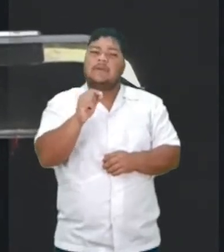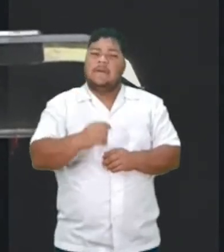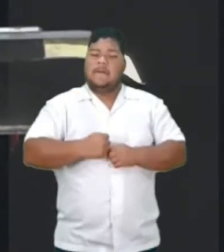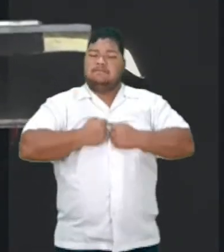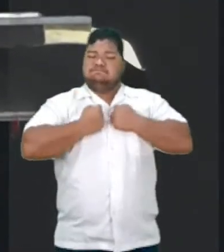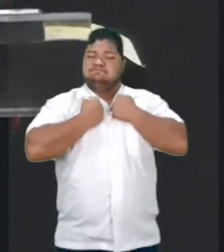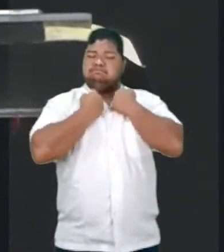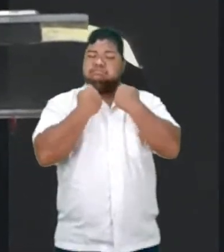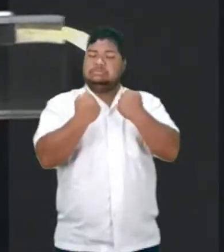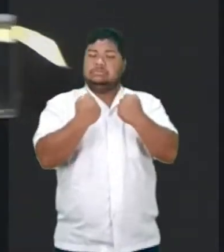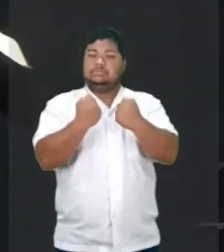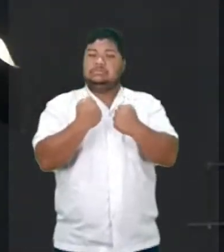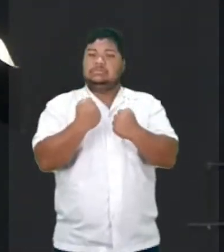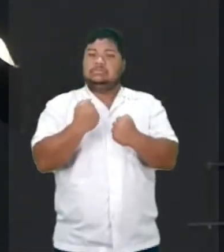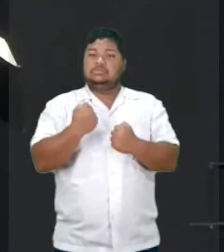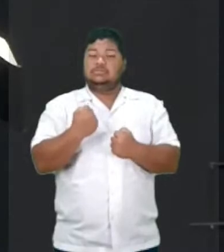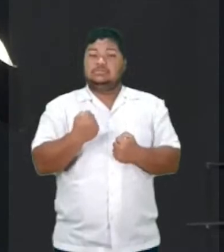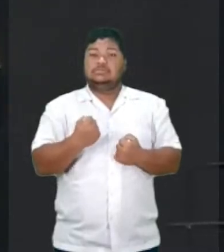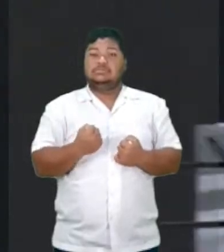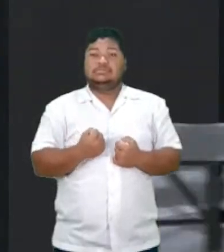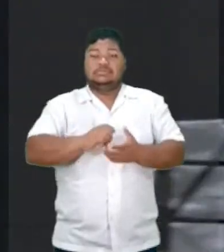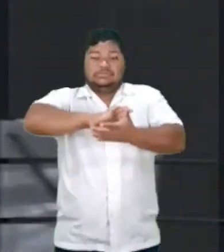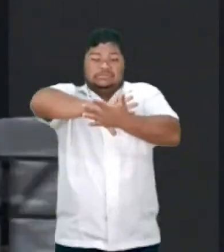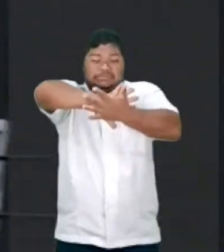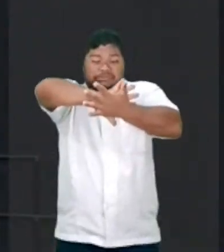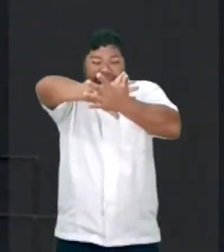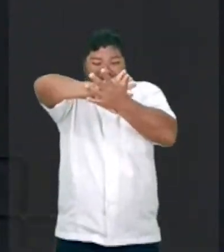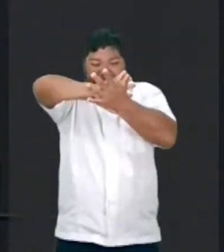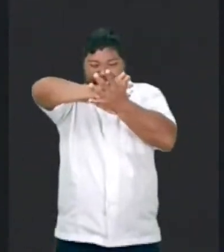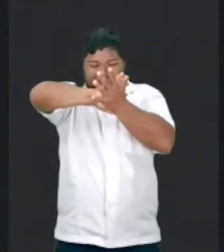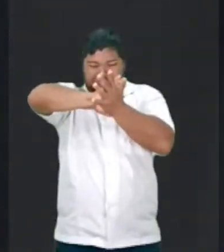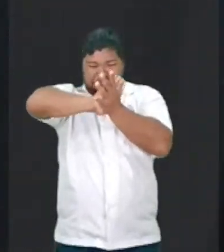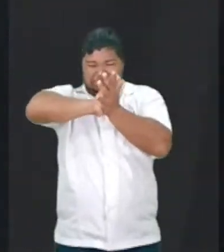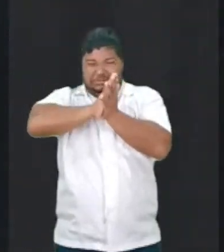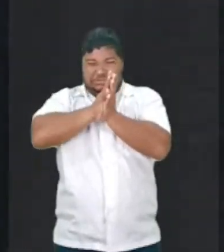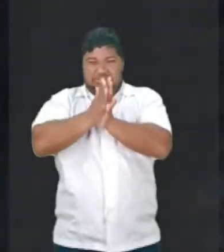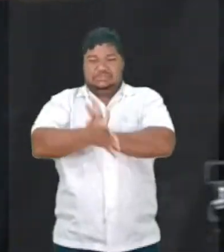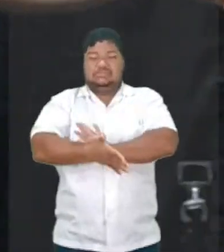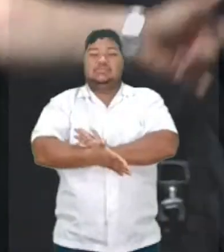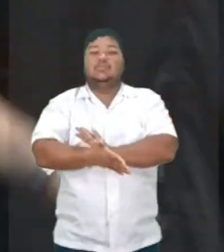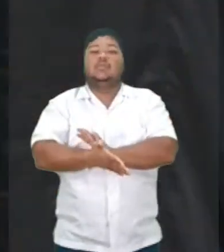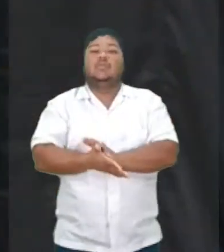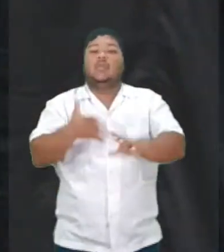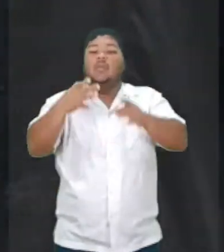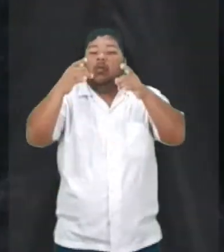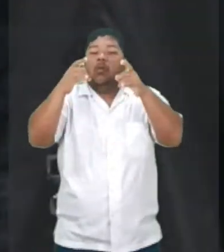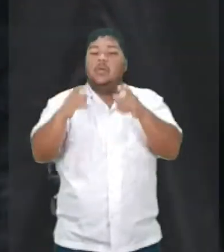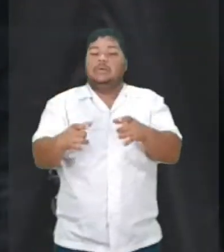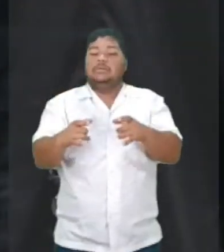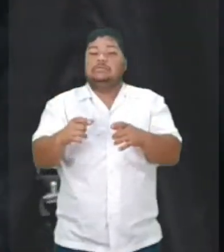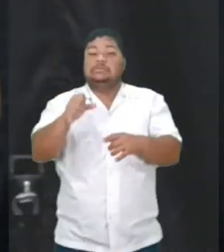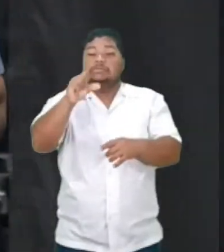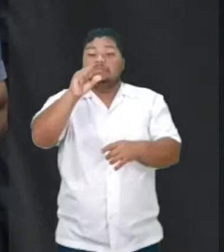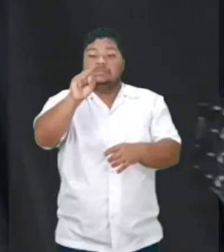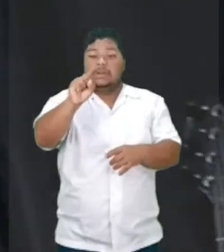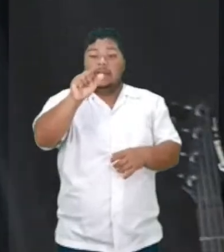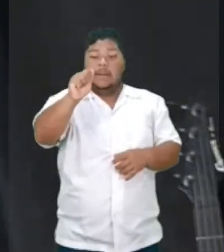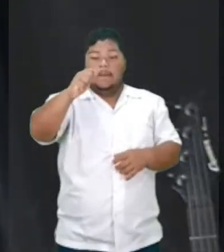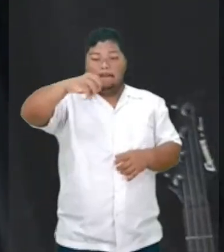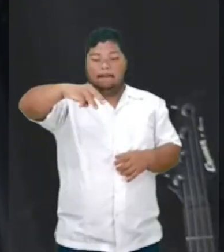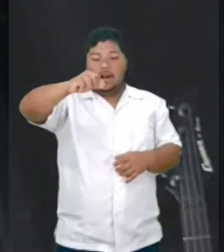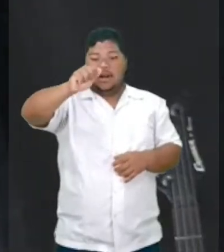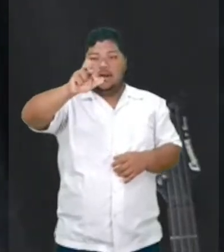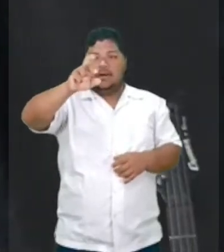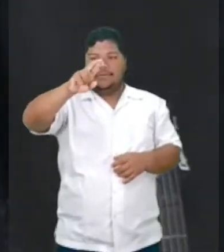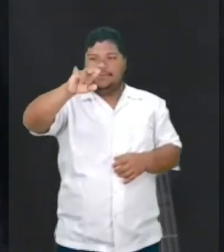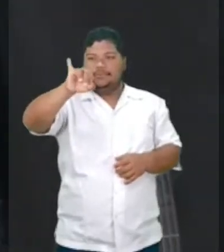antigo, que dizimou o reino do norte, a cidade de Samaria, em 722